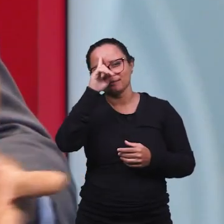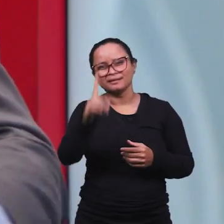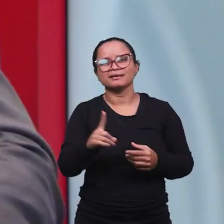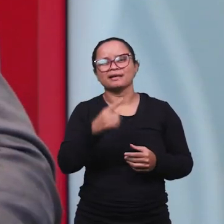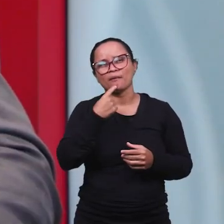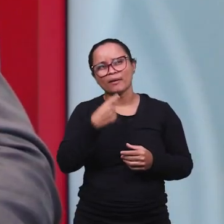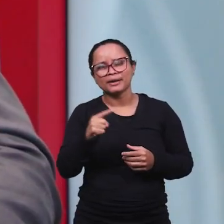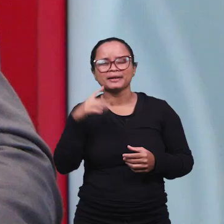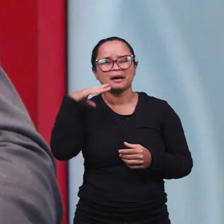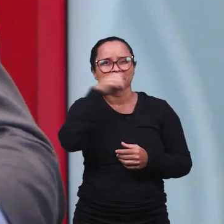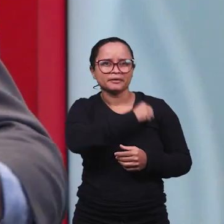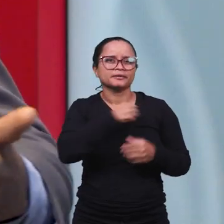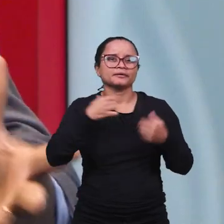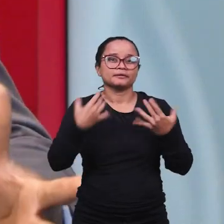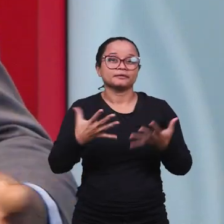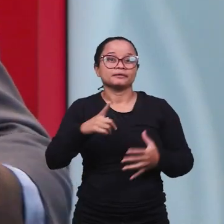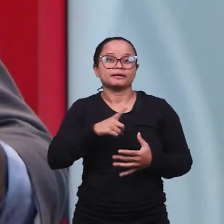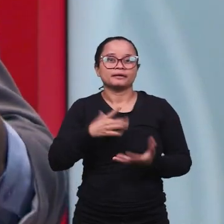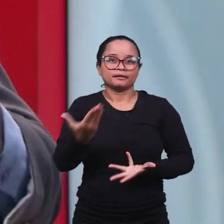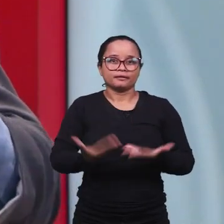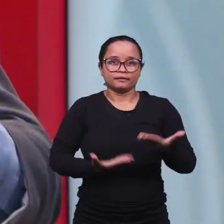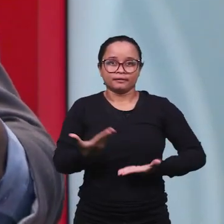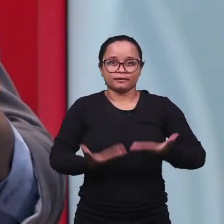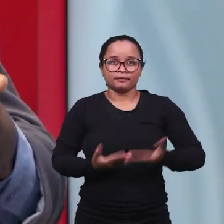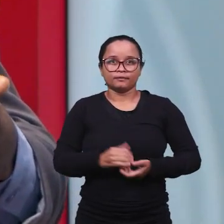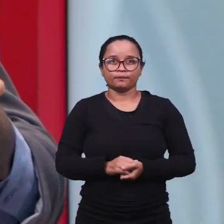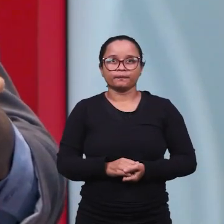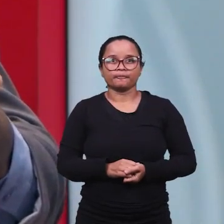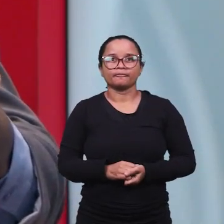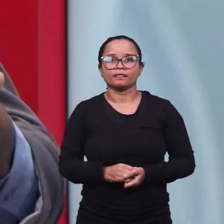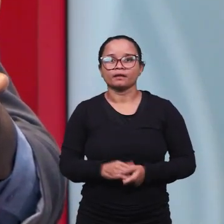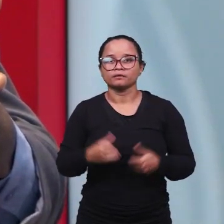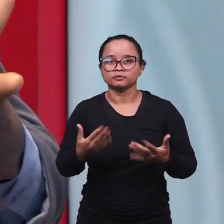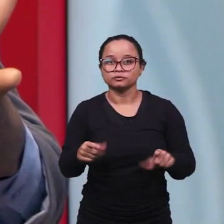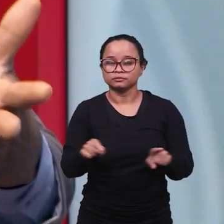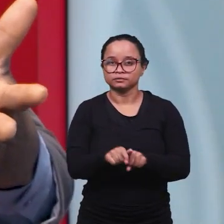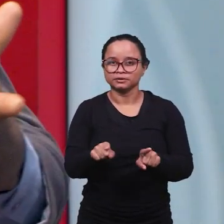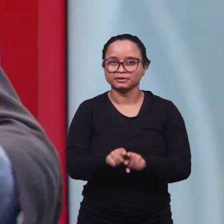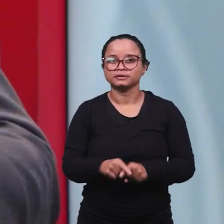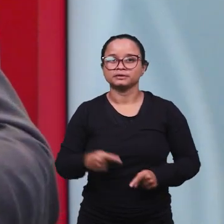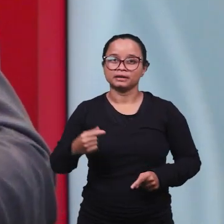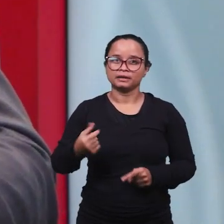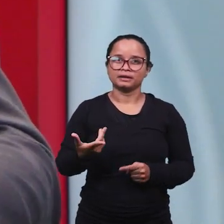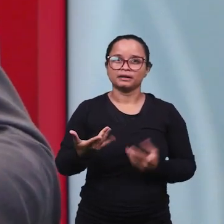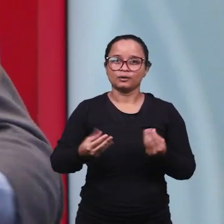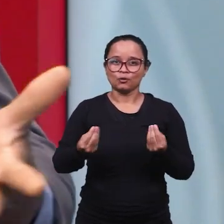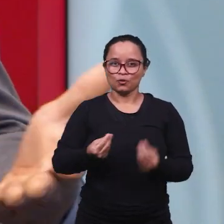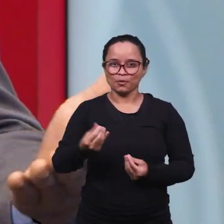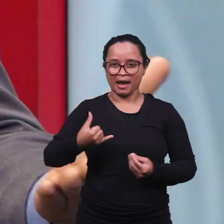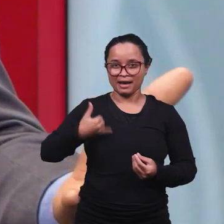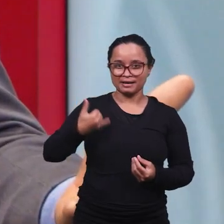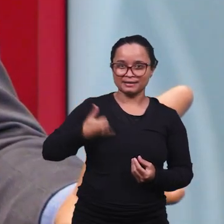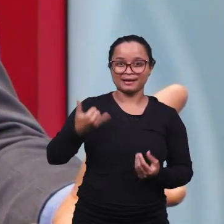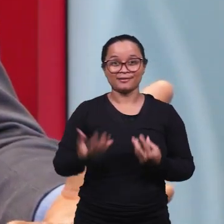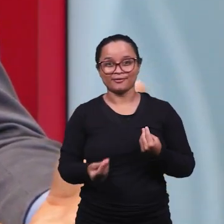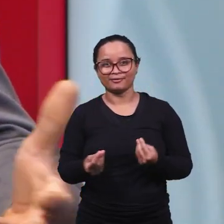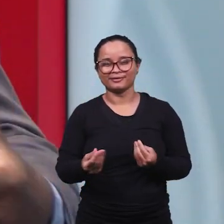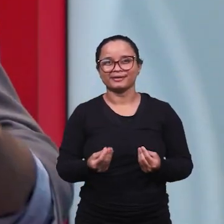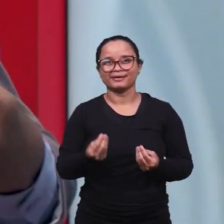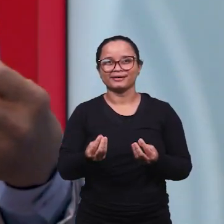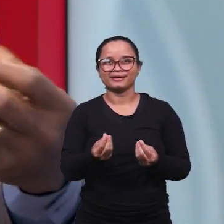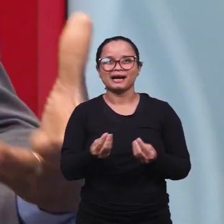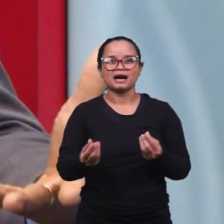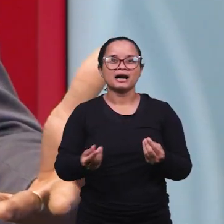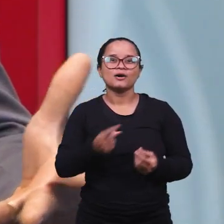tão corridos, e ter irmãos aí com até mesmo a idade, como o tema do programa é esse,